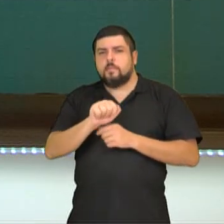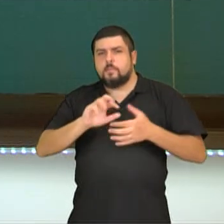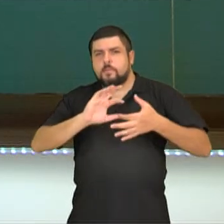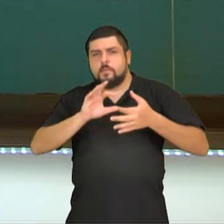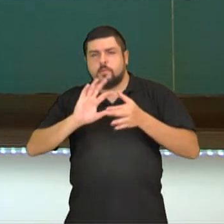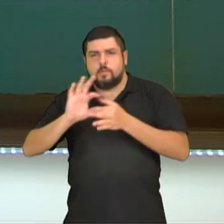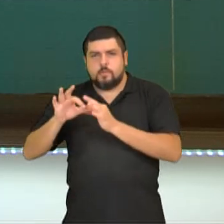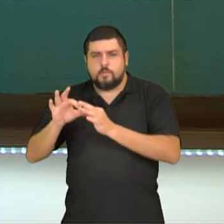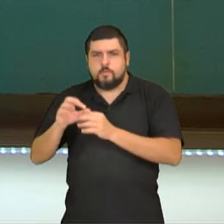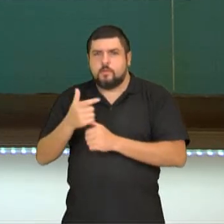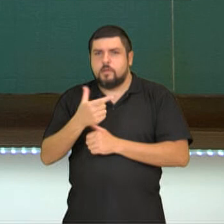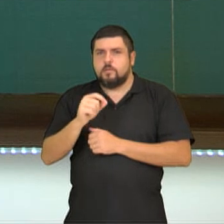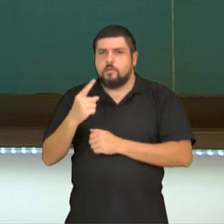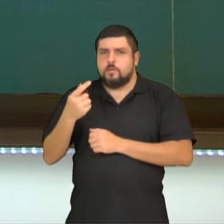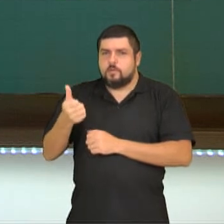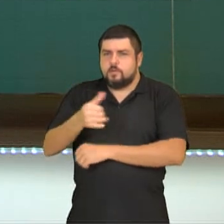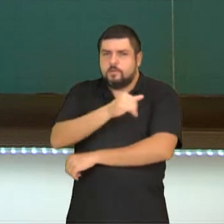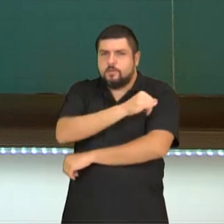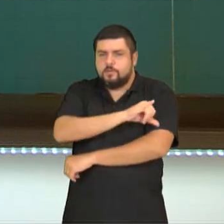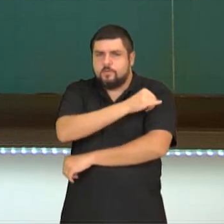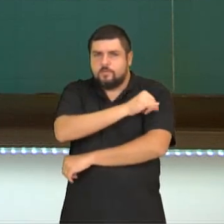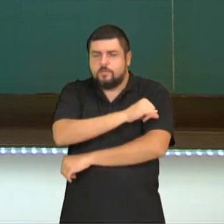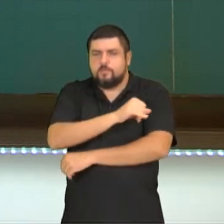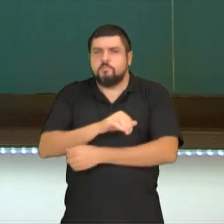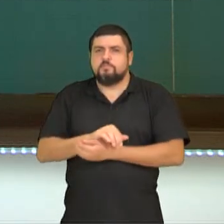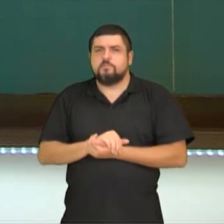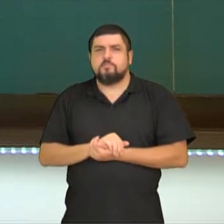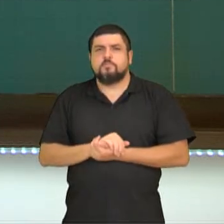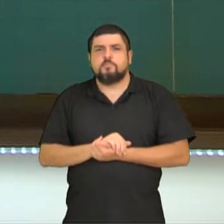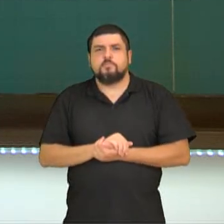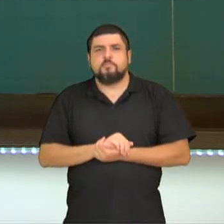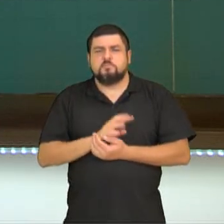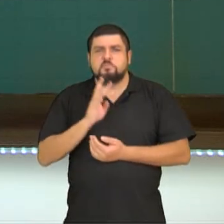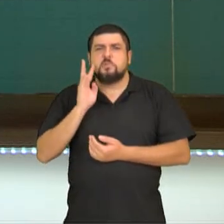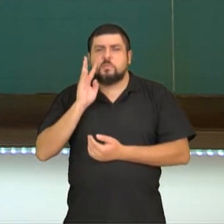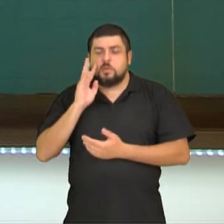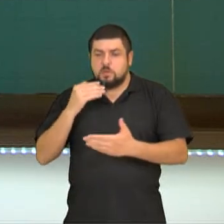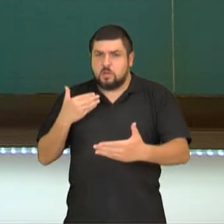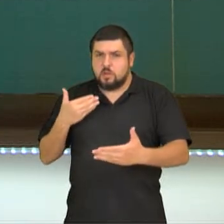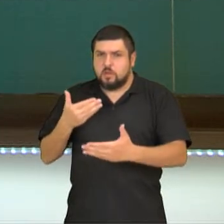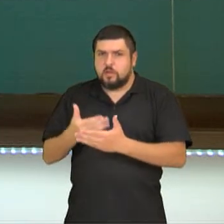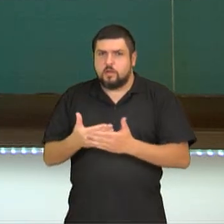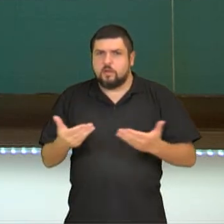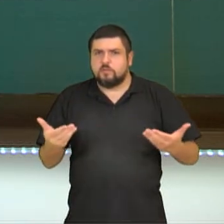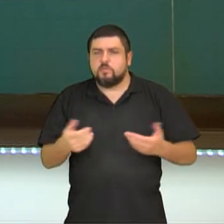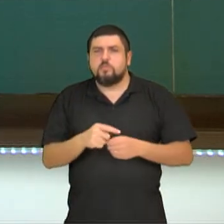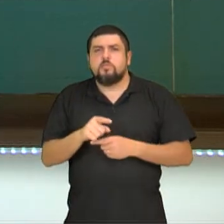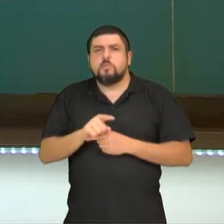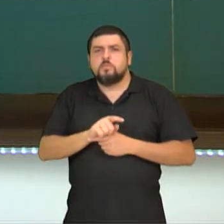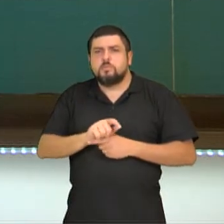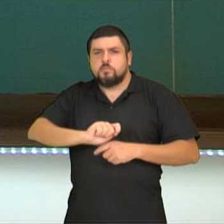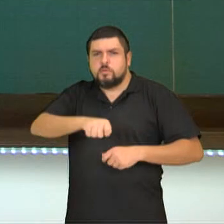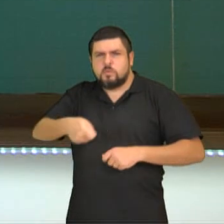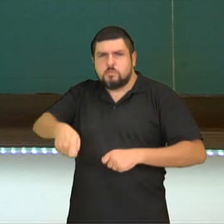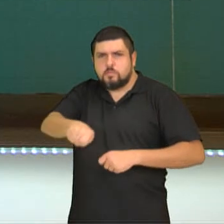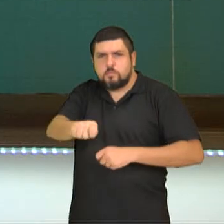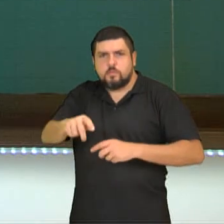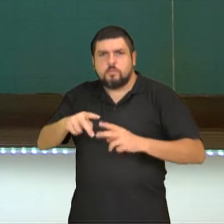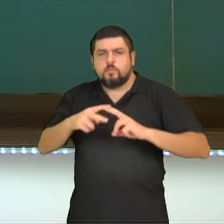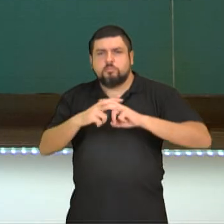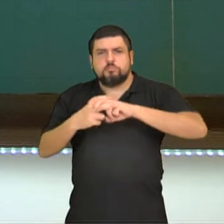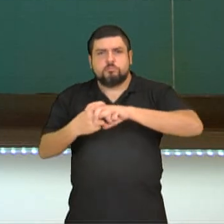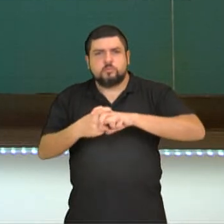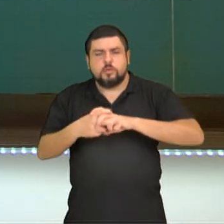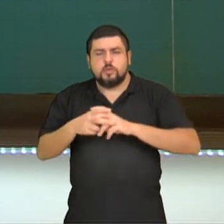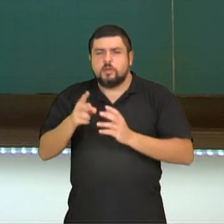2016. Sensacional a história de superação dessa garota aqui. E ela continua dando exemplos para nós, né, de